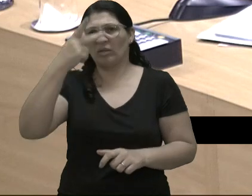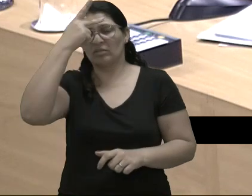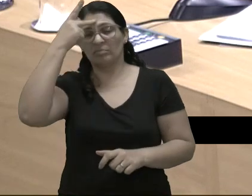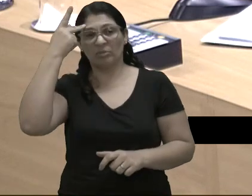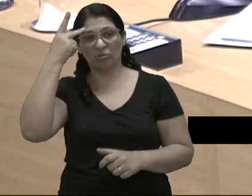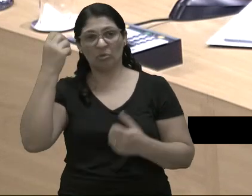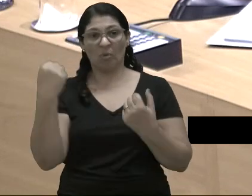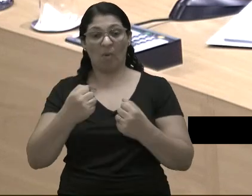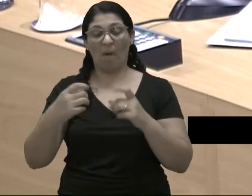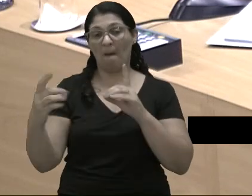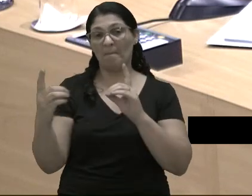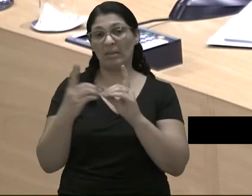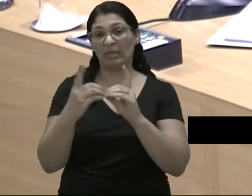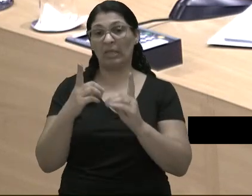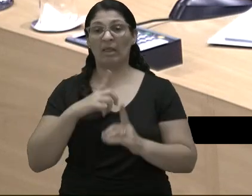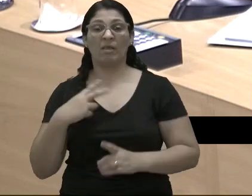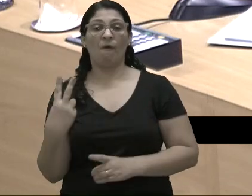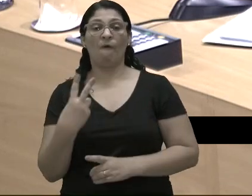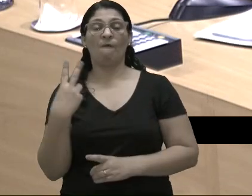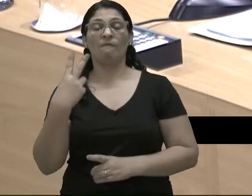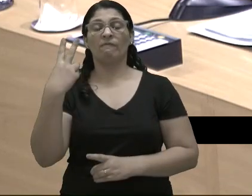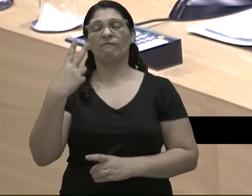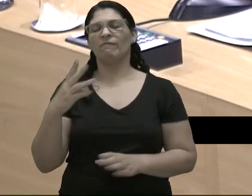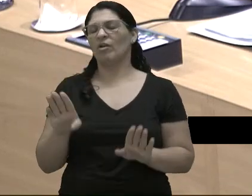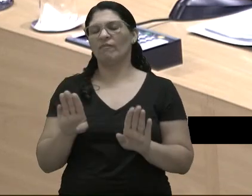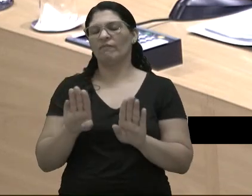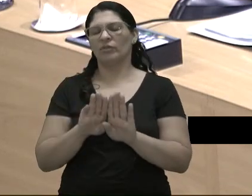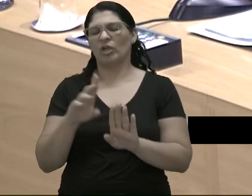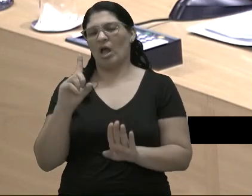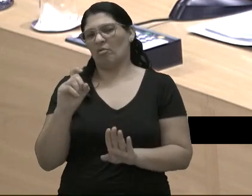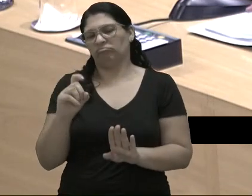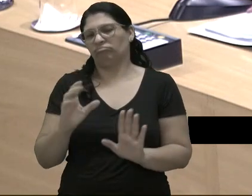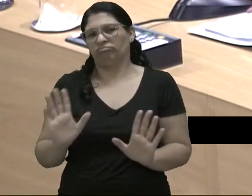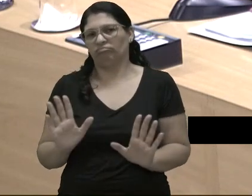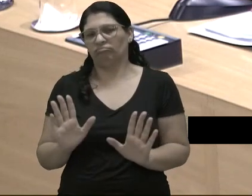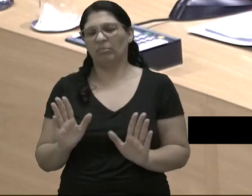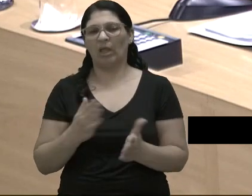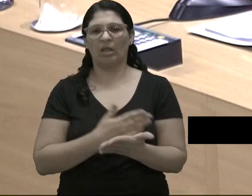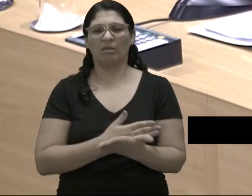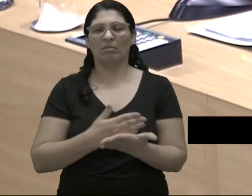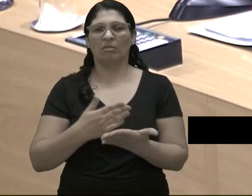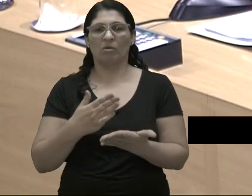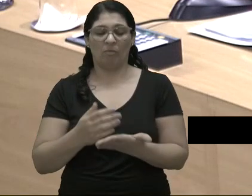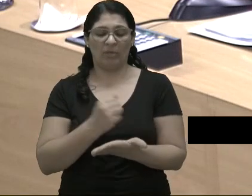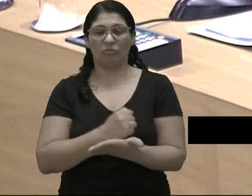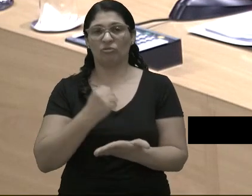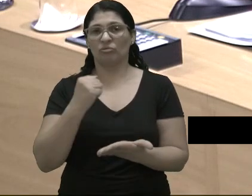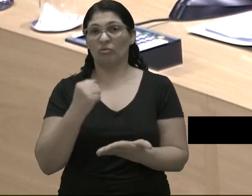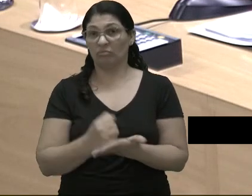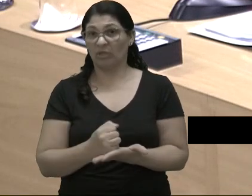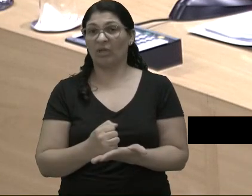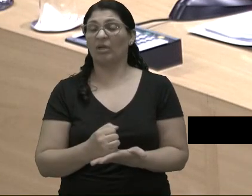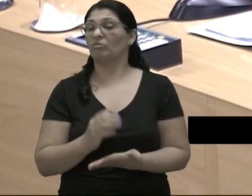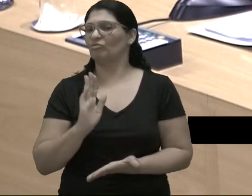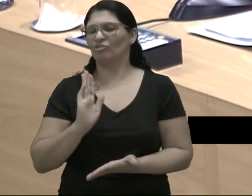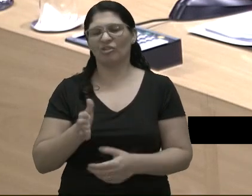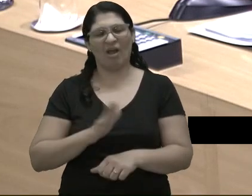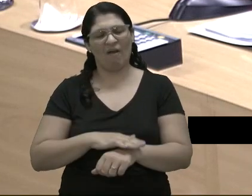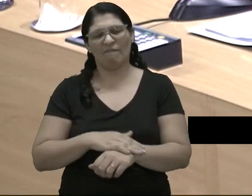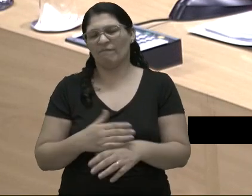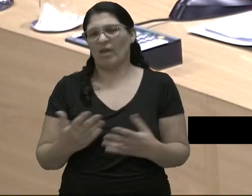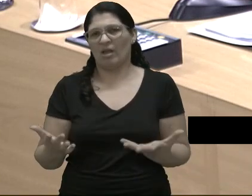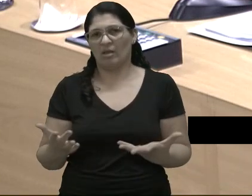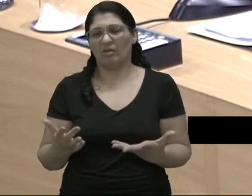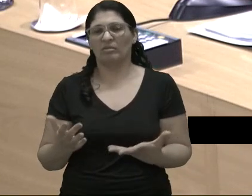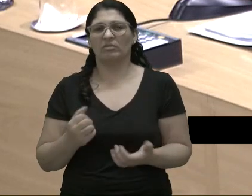pacientes, a gente tem um valor fechado lá. Tá? Então, desde o início, o contrato ele foi feito dessa maneira. Né? Então,